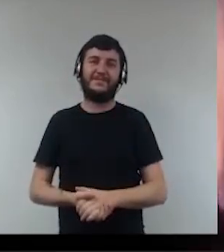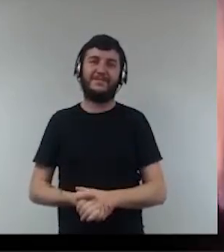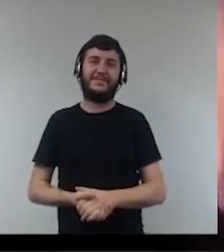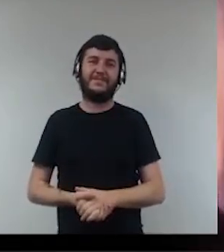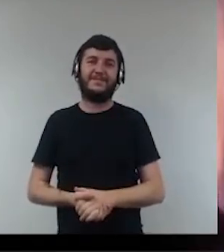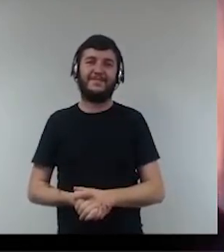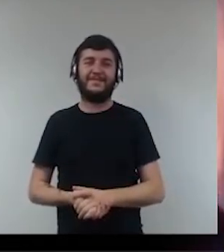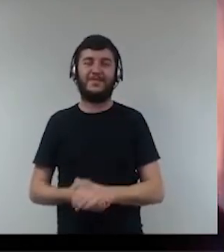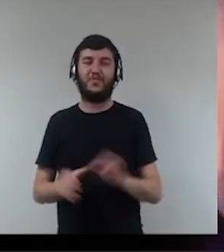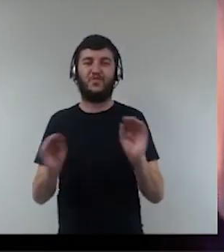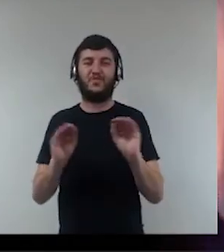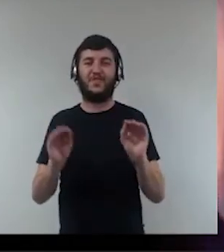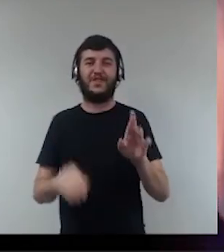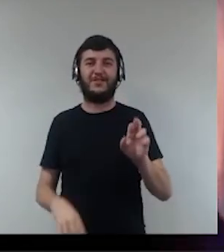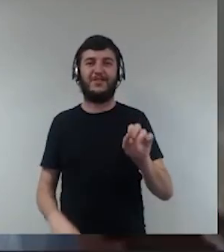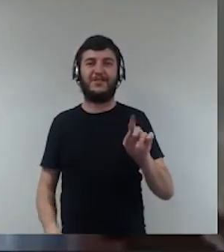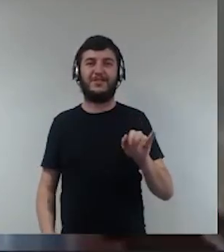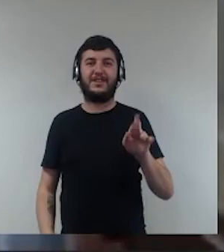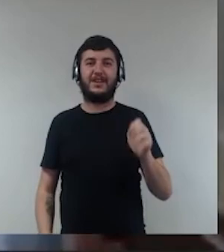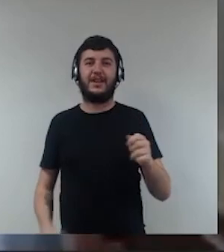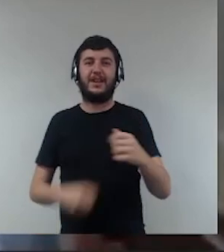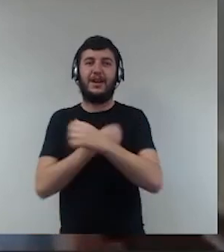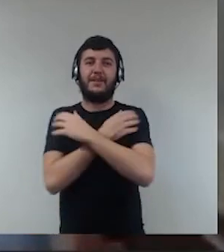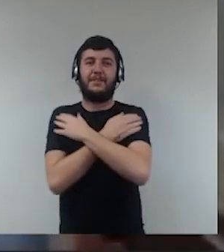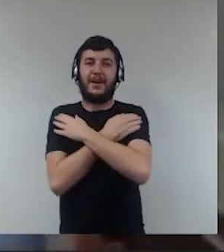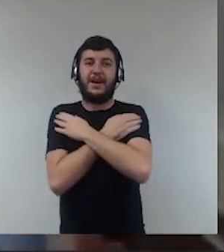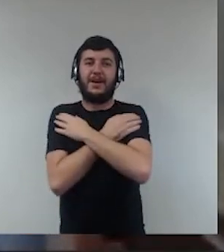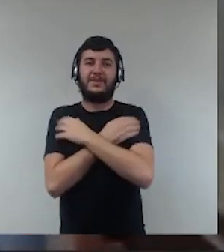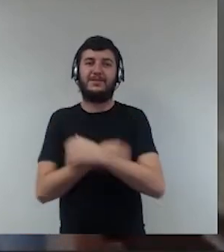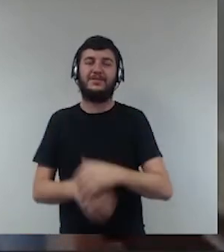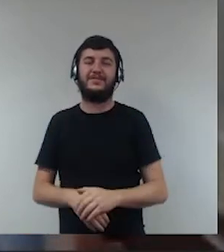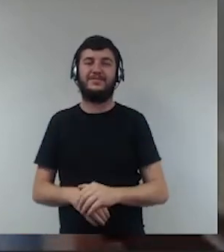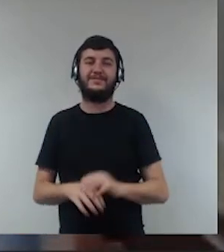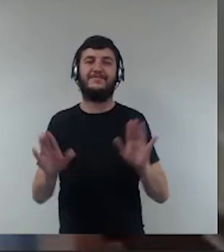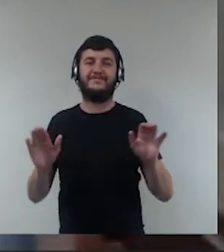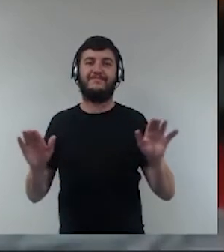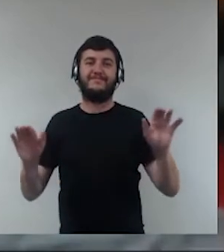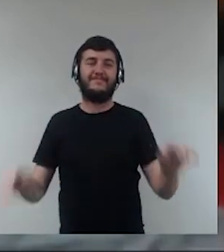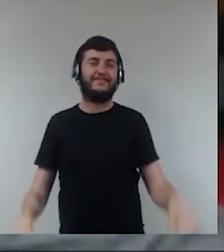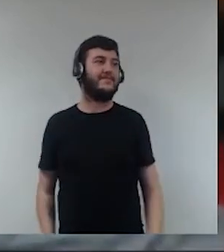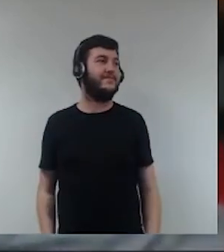Obrigada. Beijo, Rogério, abraço. Abraço, Abraço, Israel, abraço, Fábio, abraço. Abraço a todos.